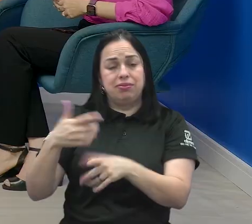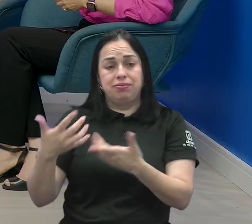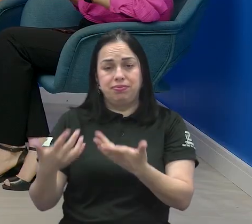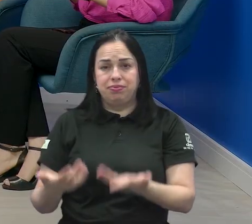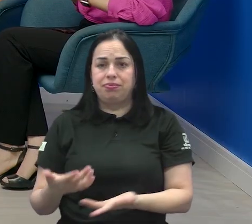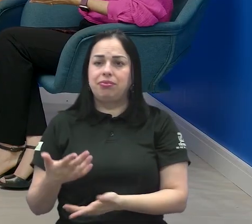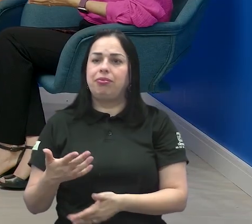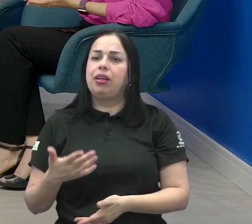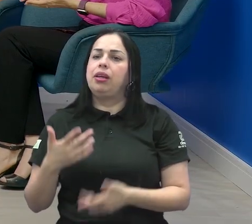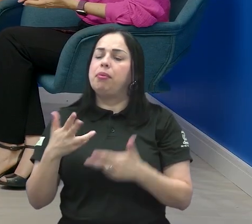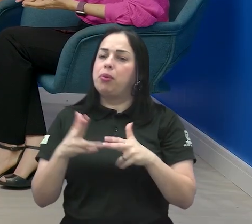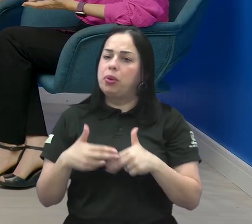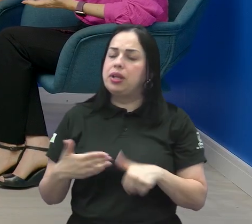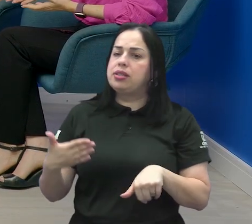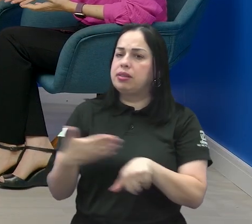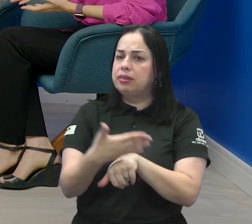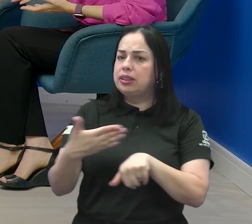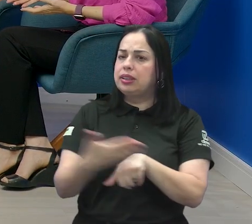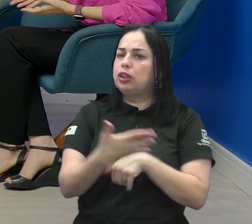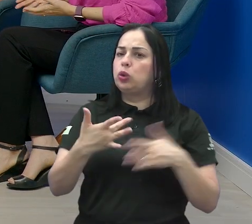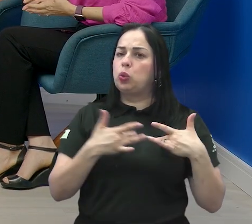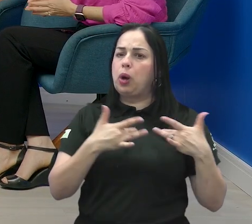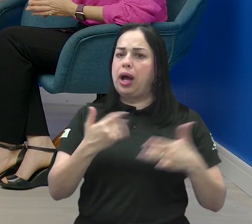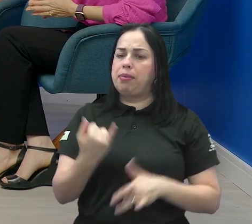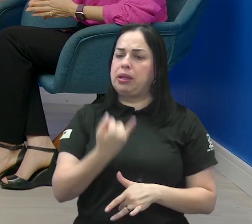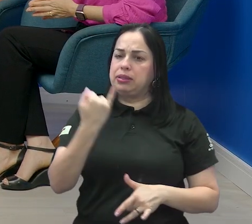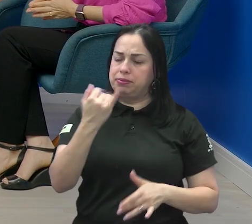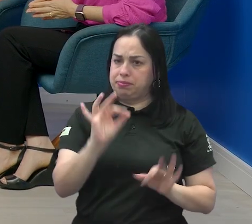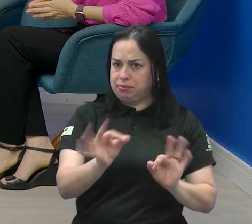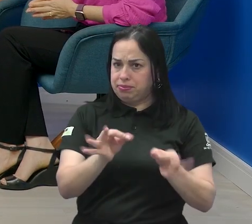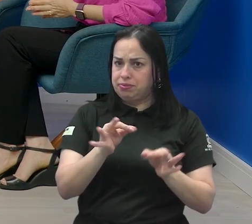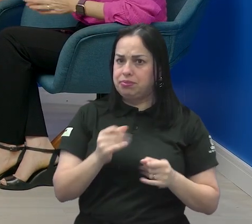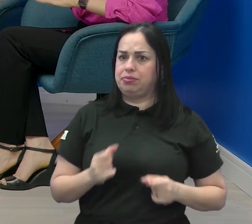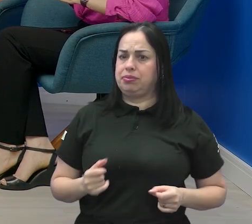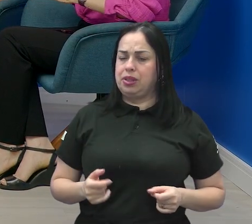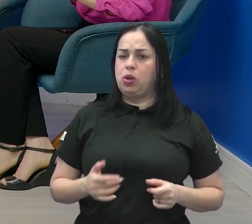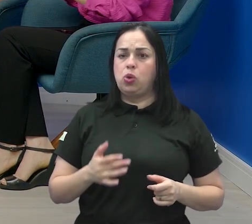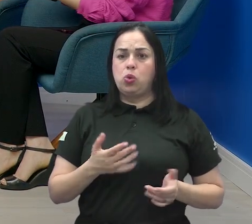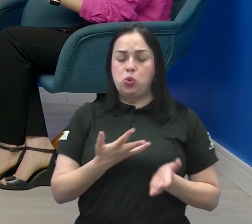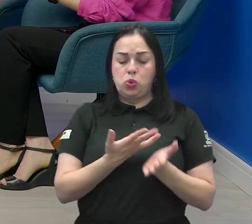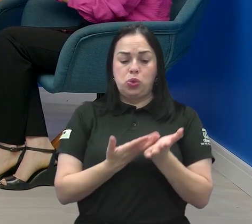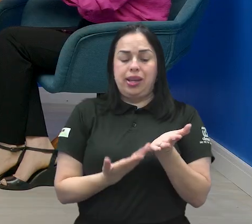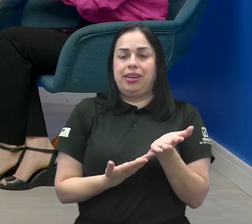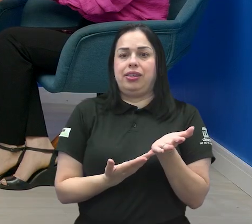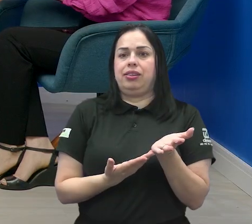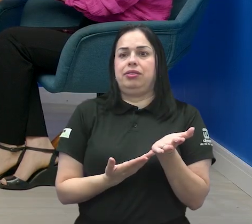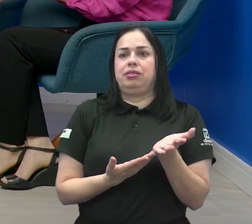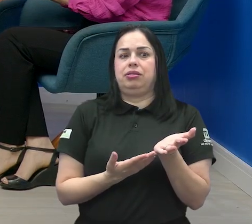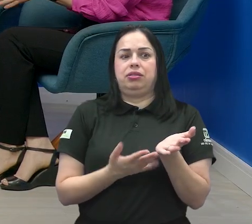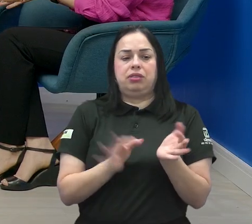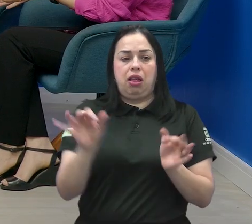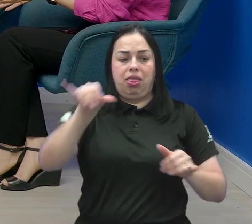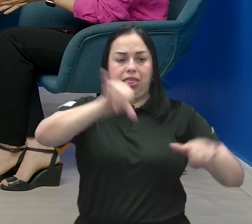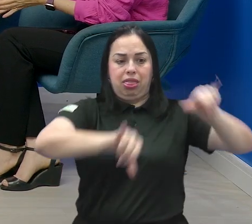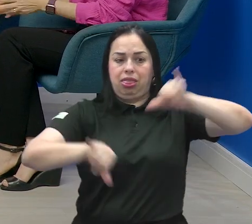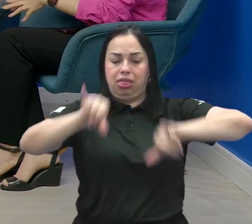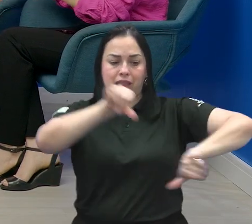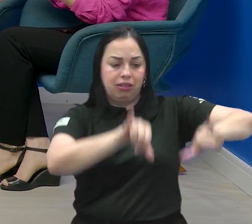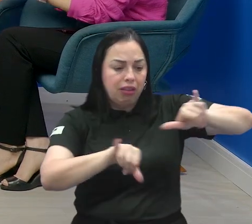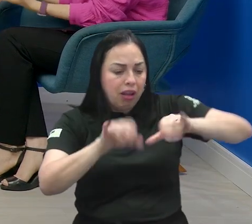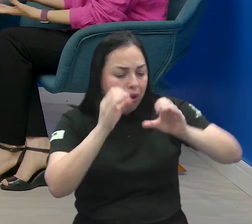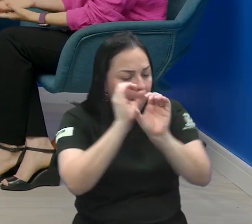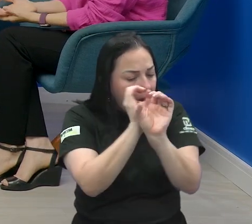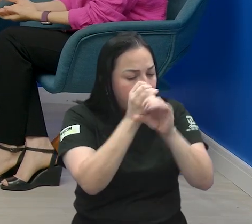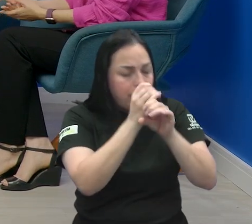A presença do doador é muito importante, né, doutor Marcelo? O sangue não se fabrica em laboratório, a gente